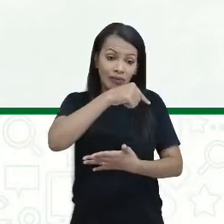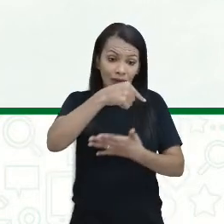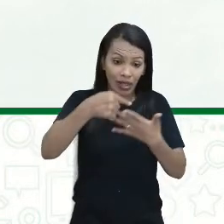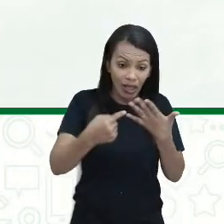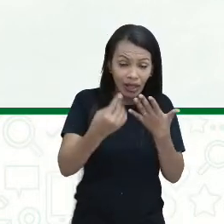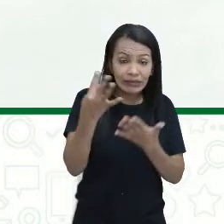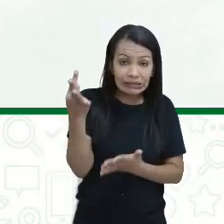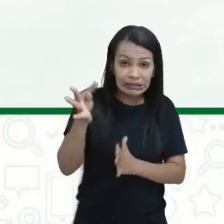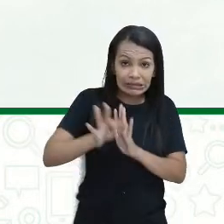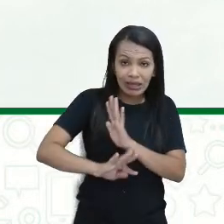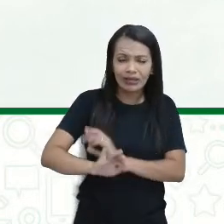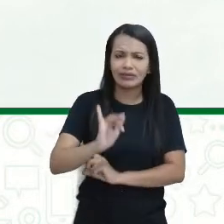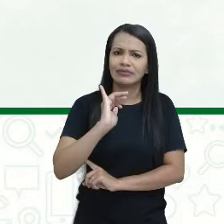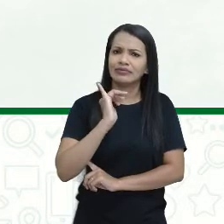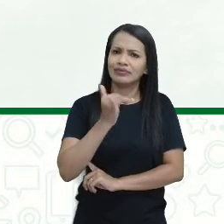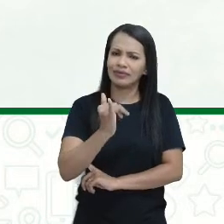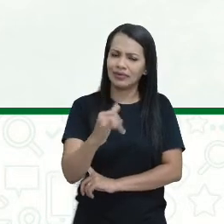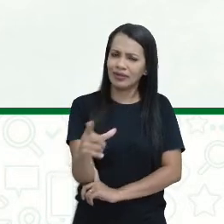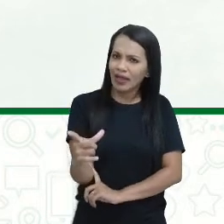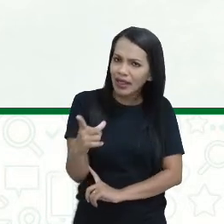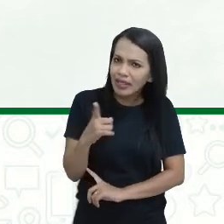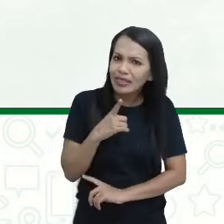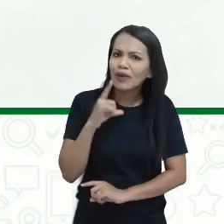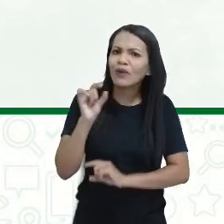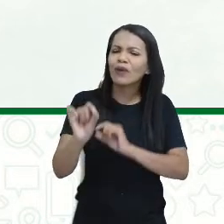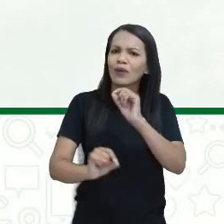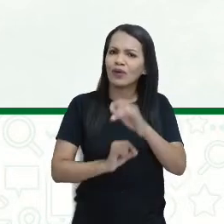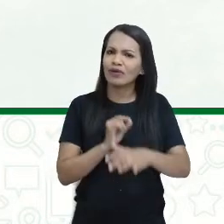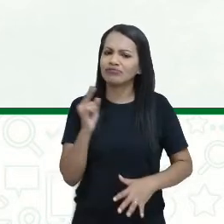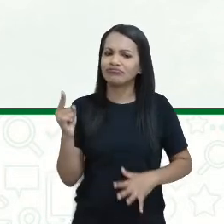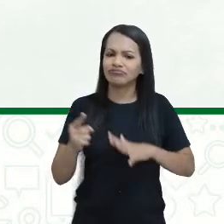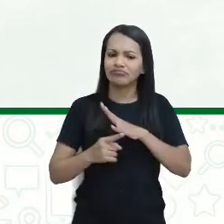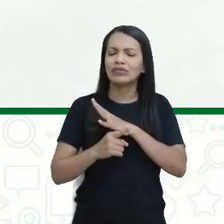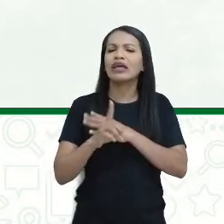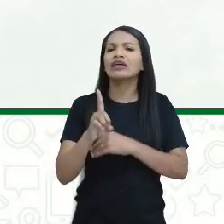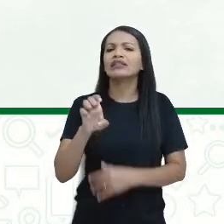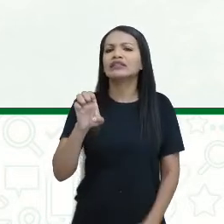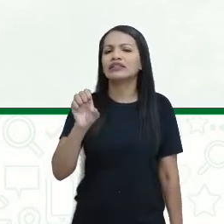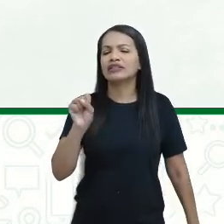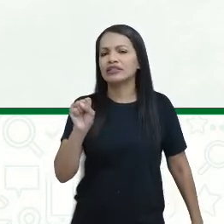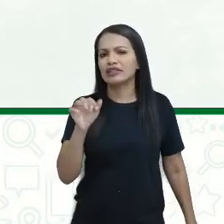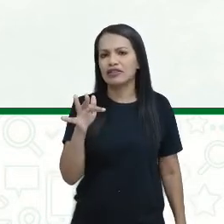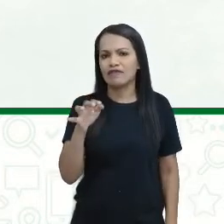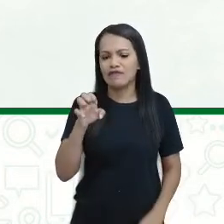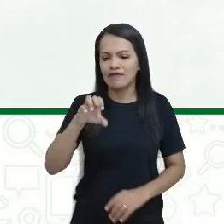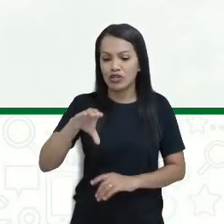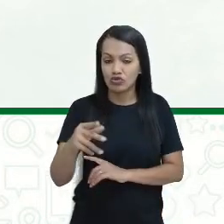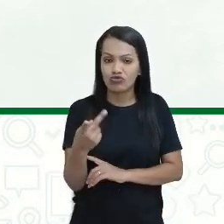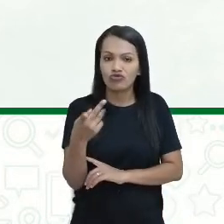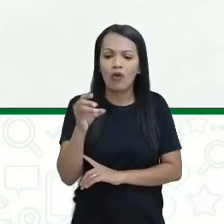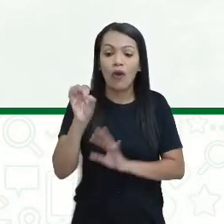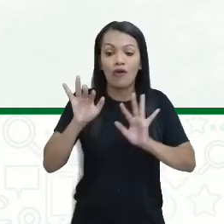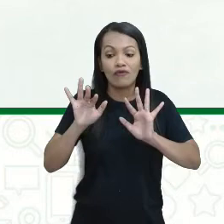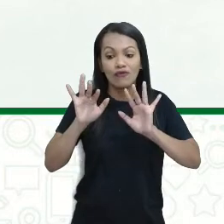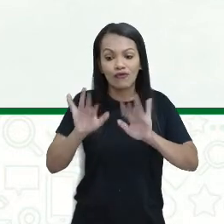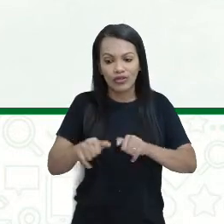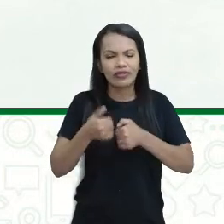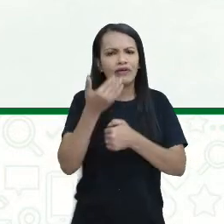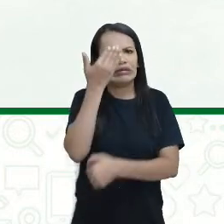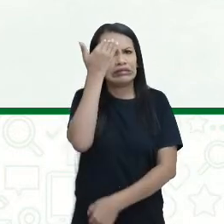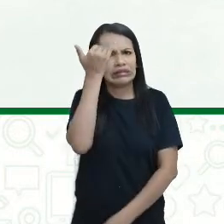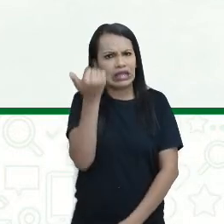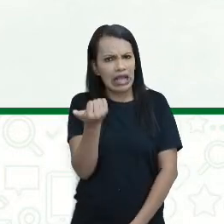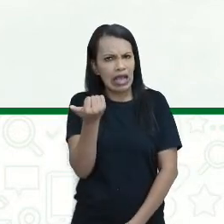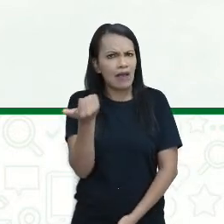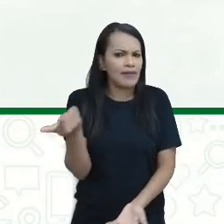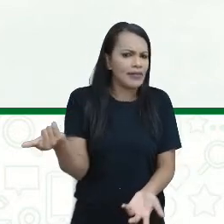texto narrativo, tem o desfecho, que é o final da narrativa. Sabe quando a gente está vendo